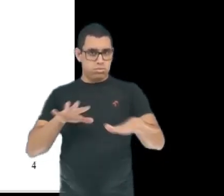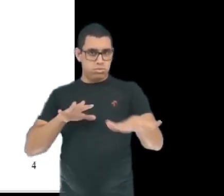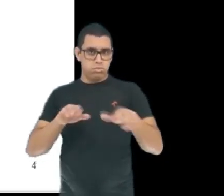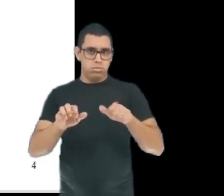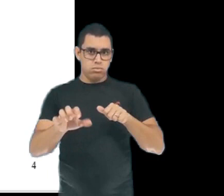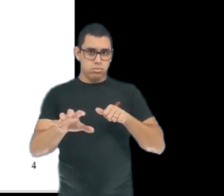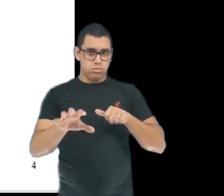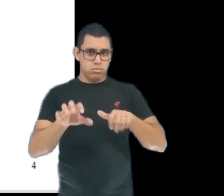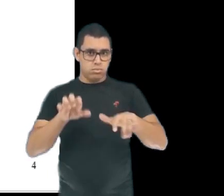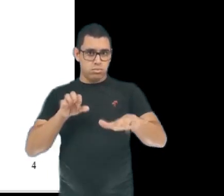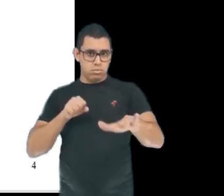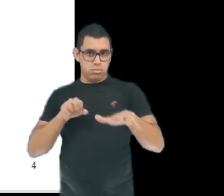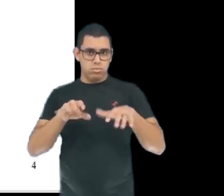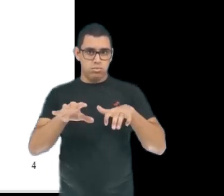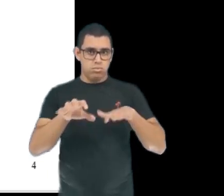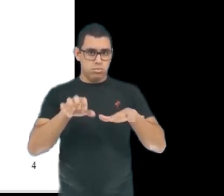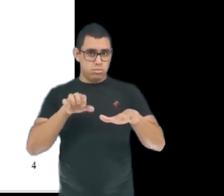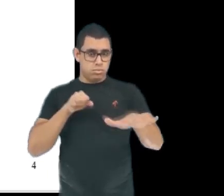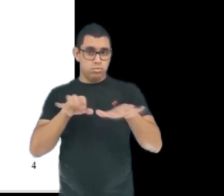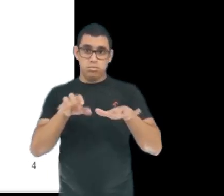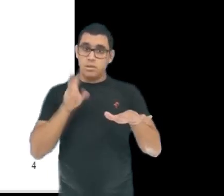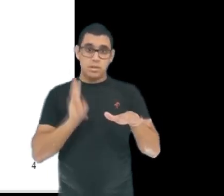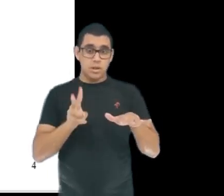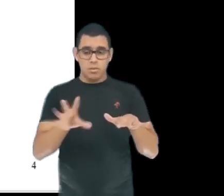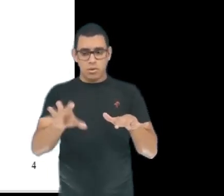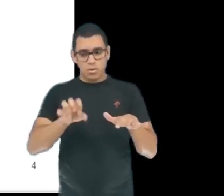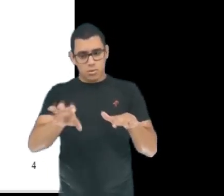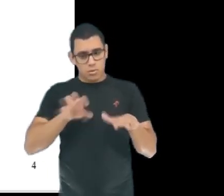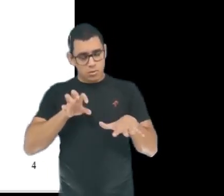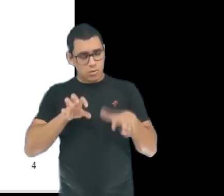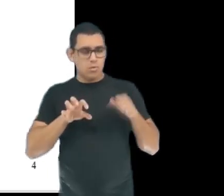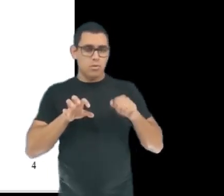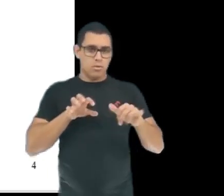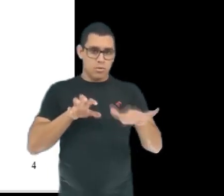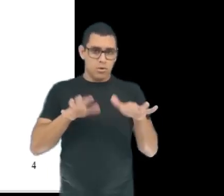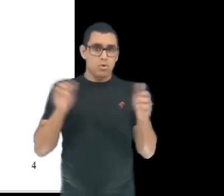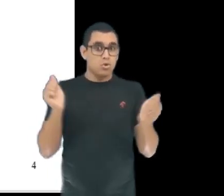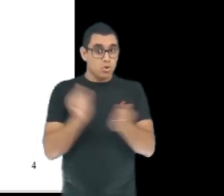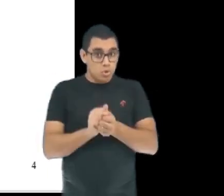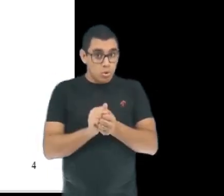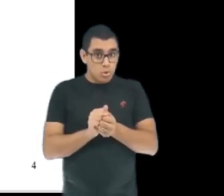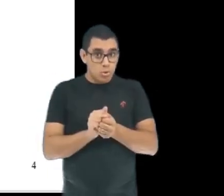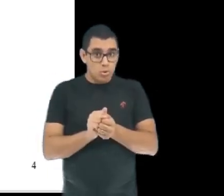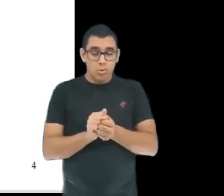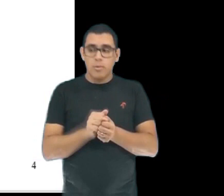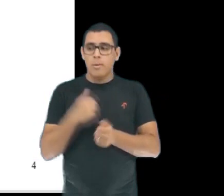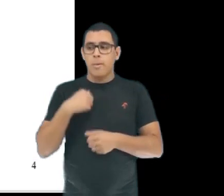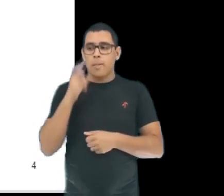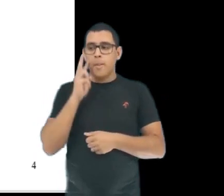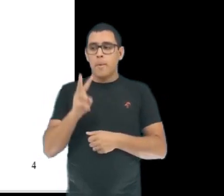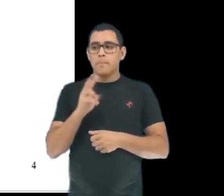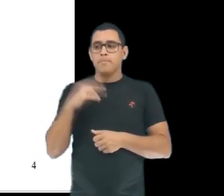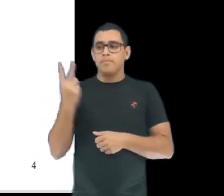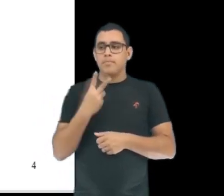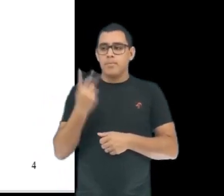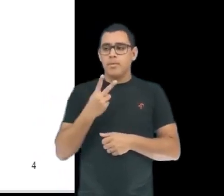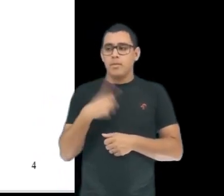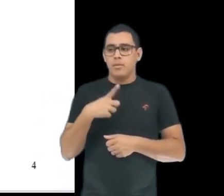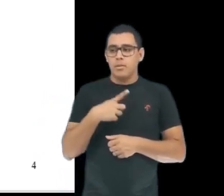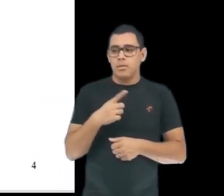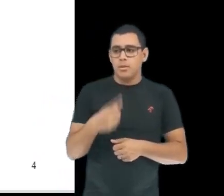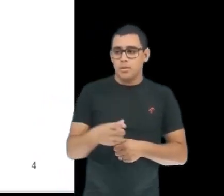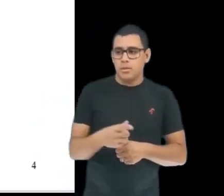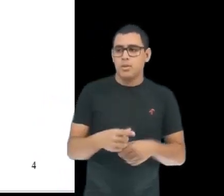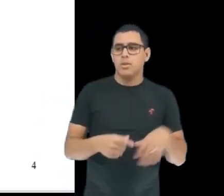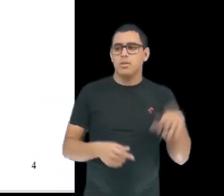E aqui nós temos um exemplo, onde nós temos o carbono sólido, que reagiu com oxigênio gasoso, um mol